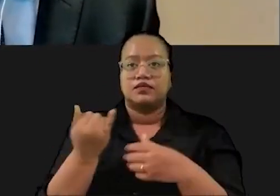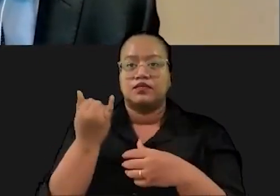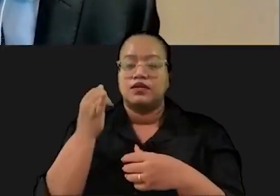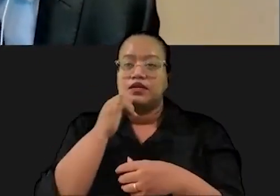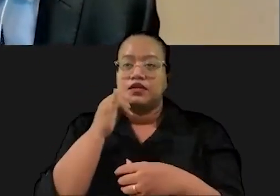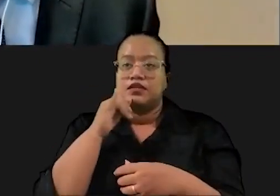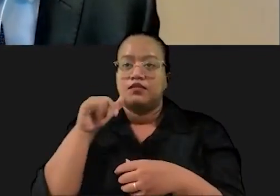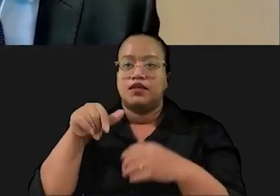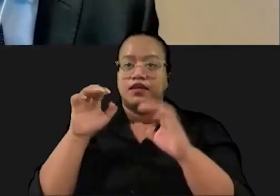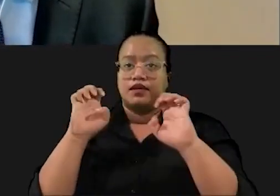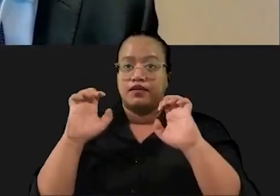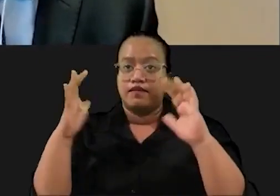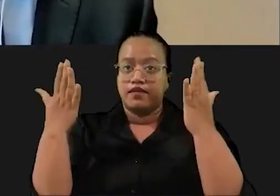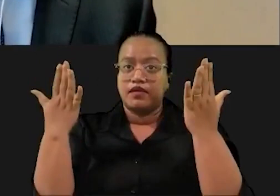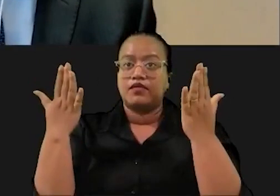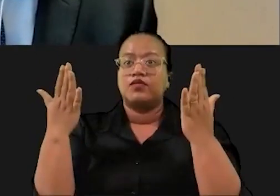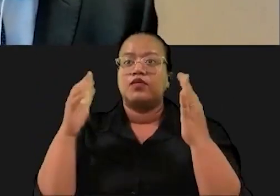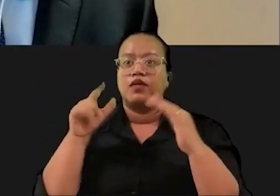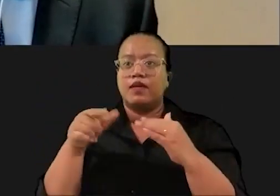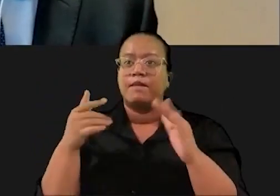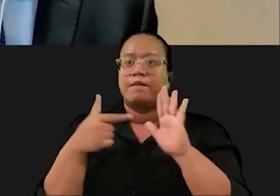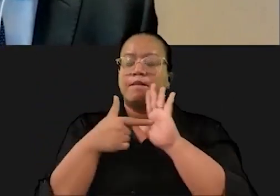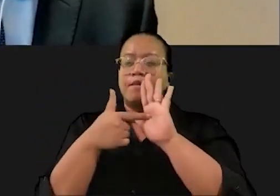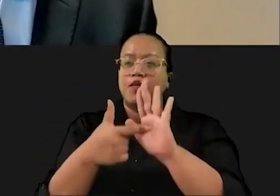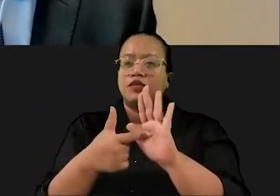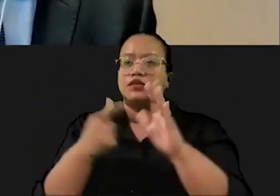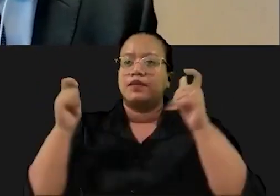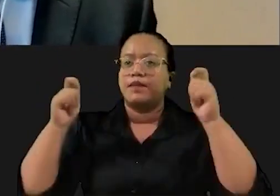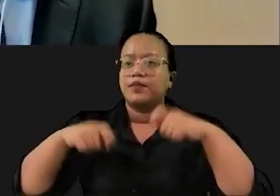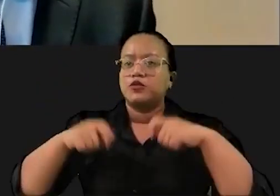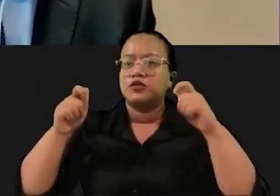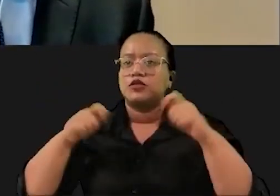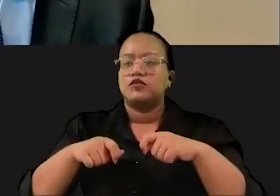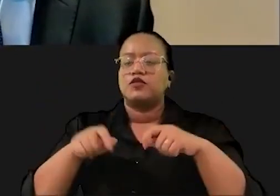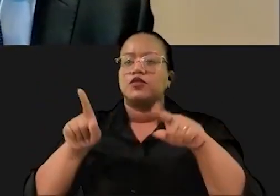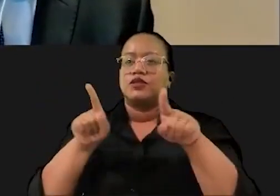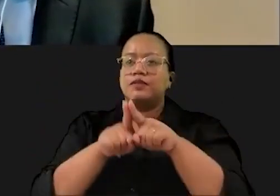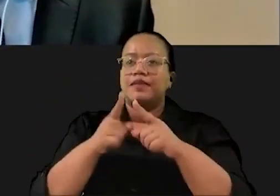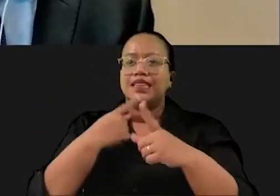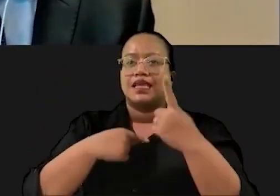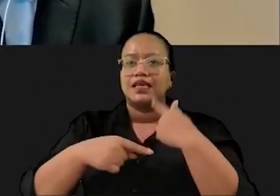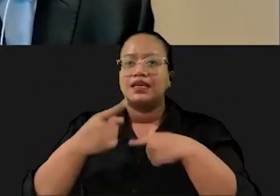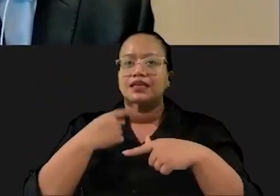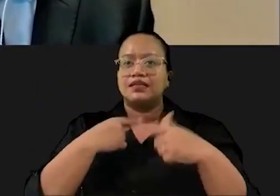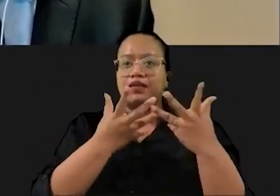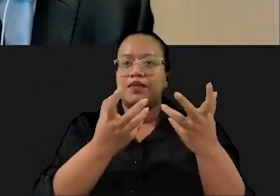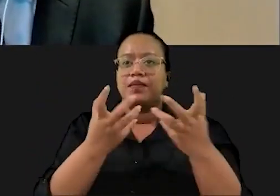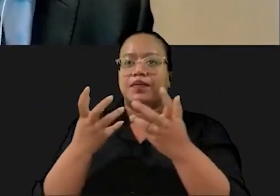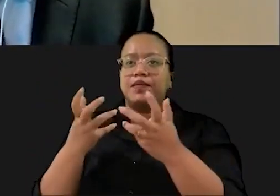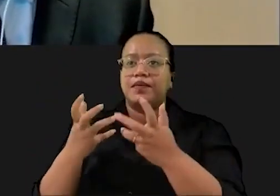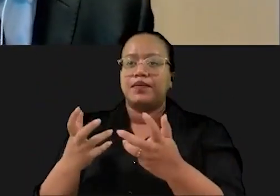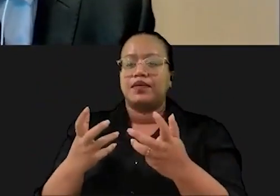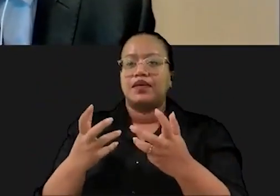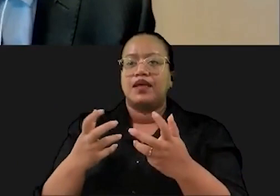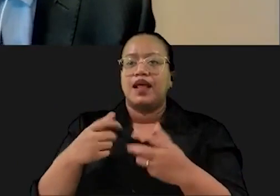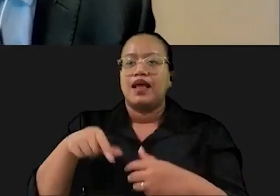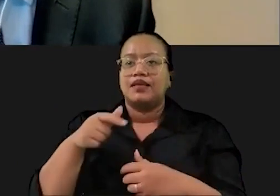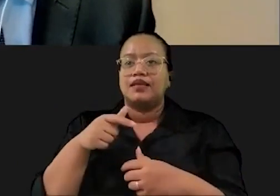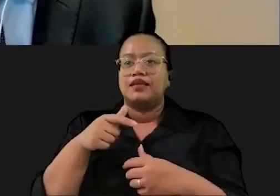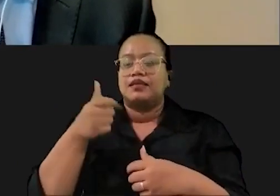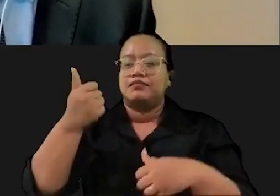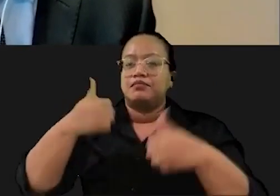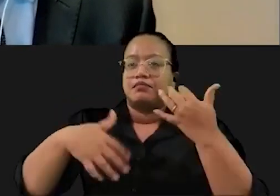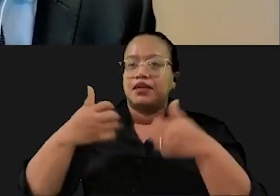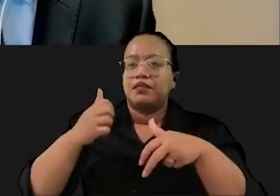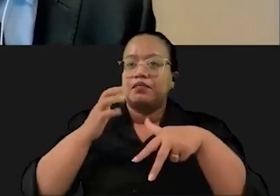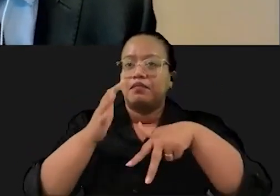algo que é bastante desejado, né? Todas as falas aqui mostram bem isso. A ideia de que nós precisamos unir esforços, né?